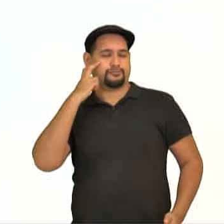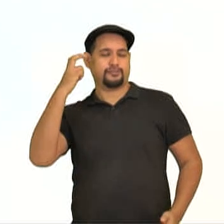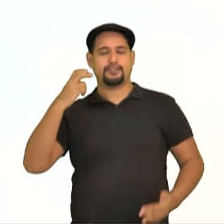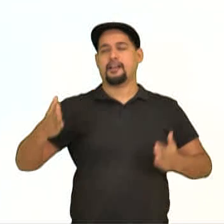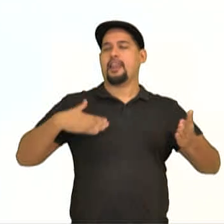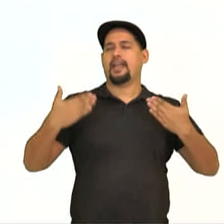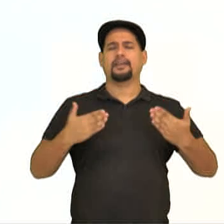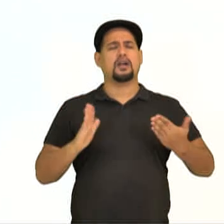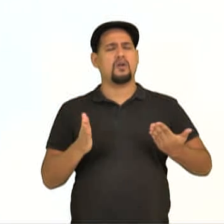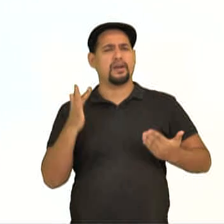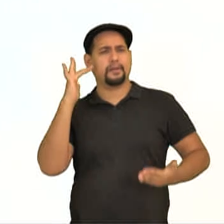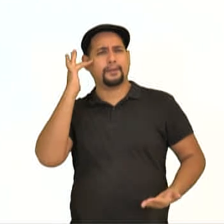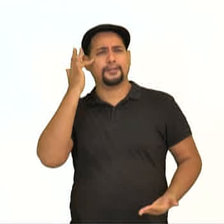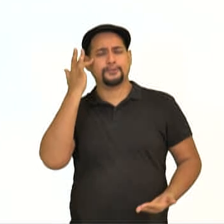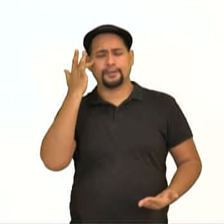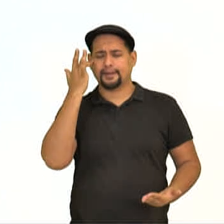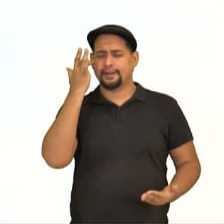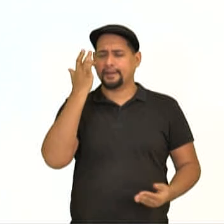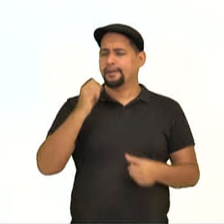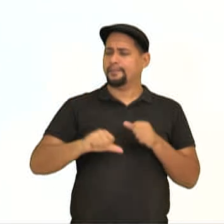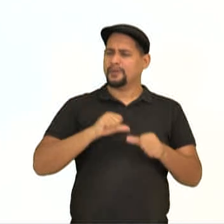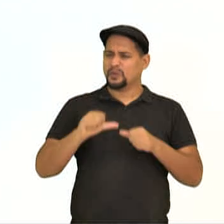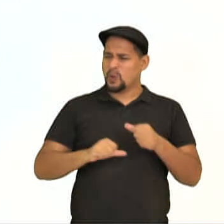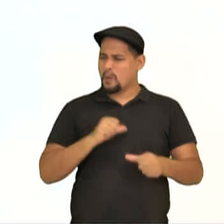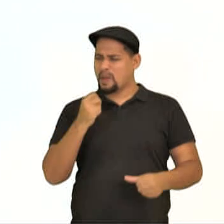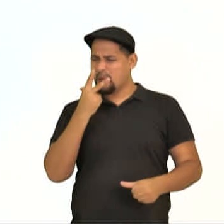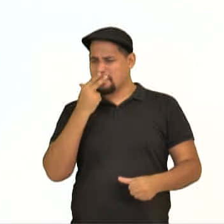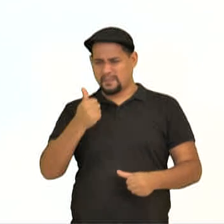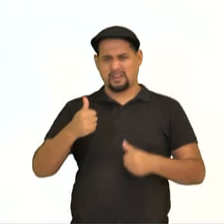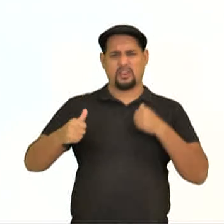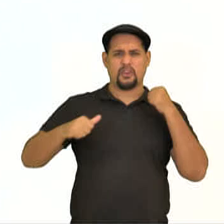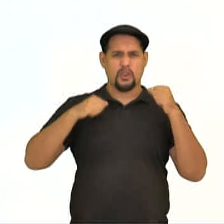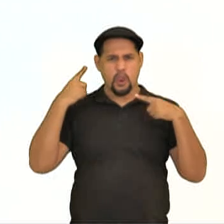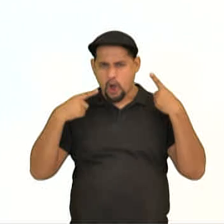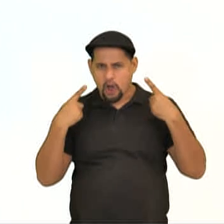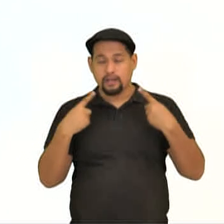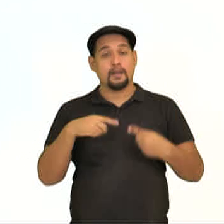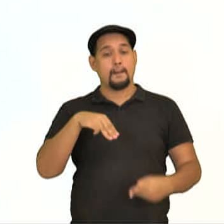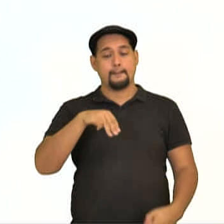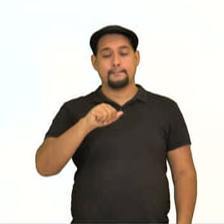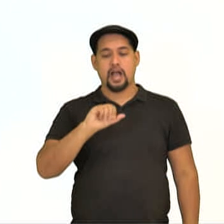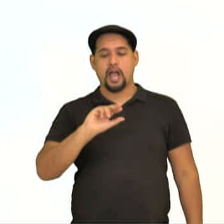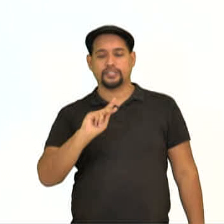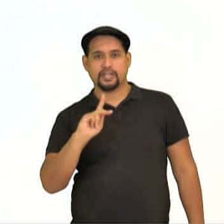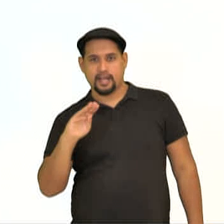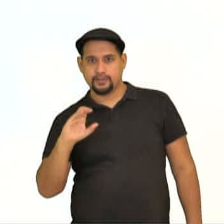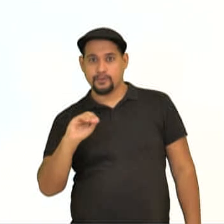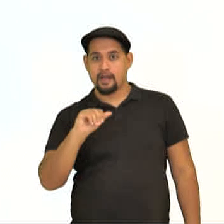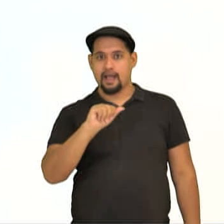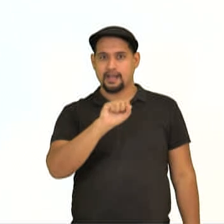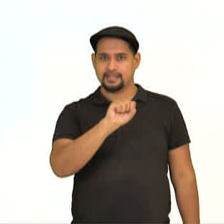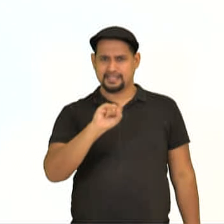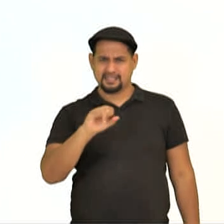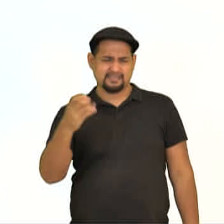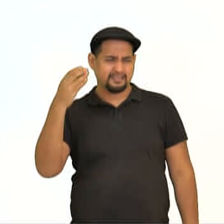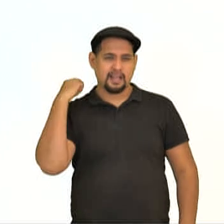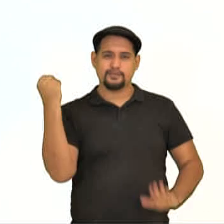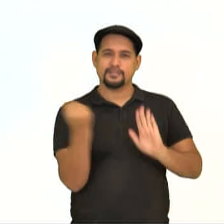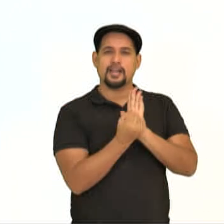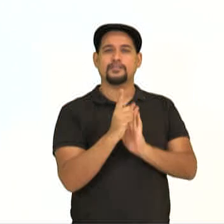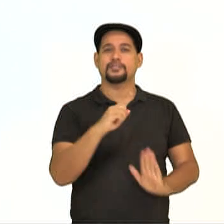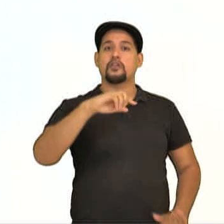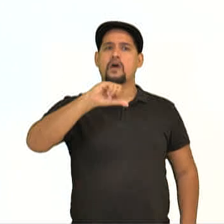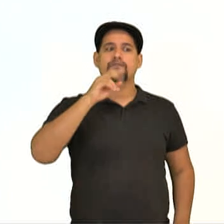Agora, mulher madura, tornou-se uma doidivanas. Machado de Assis, lá do século XIX. Observem que o